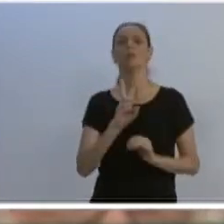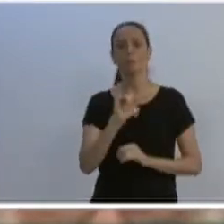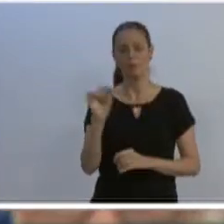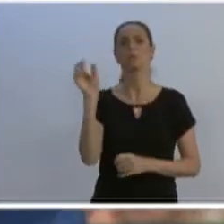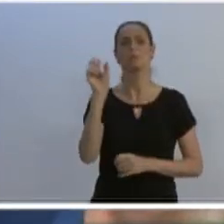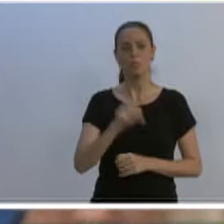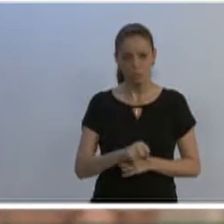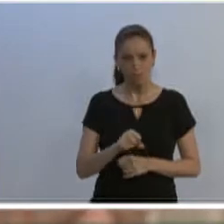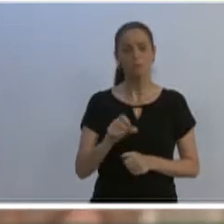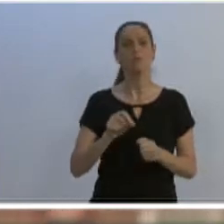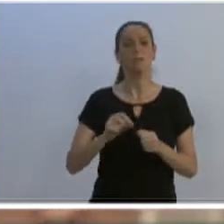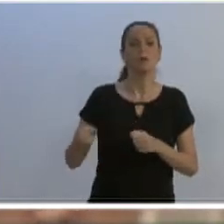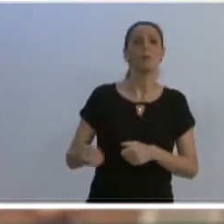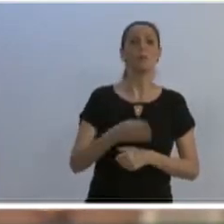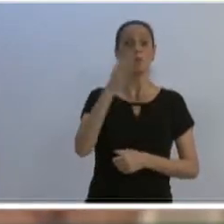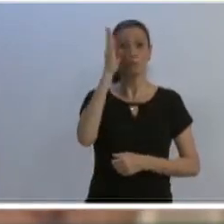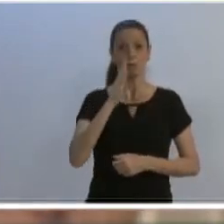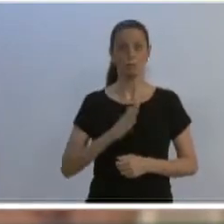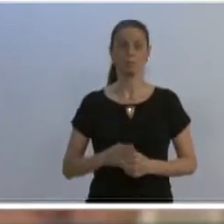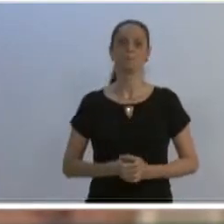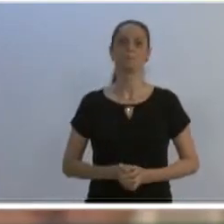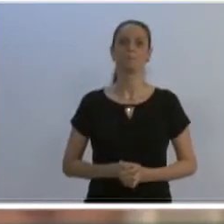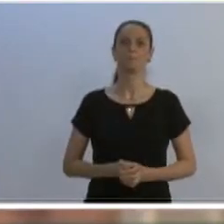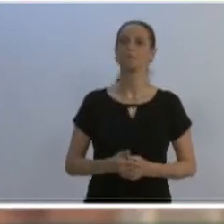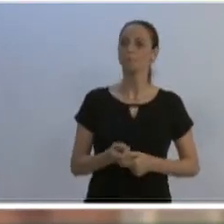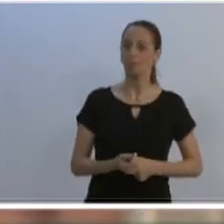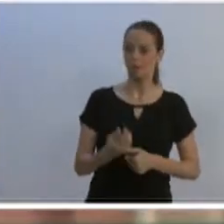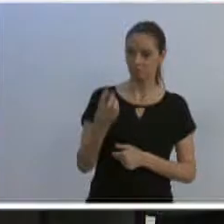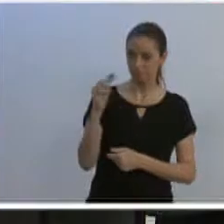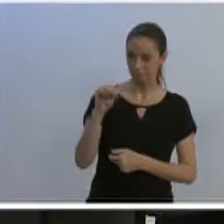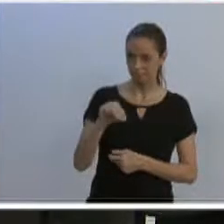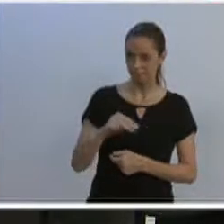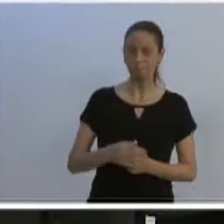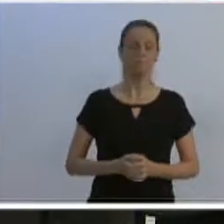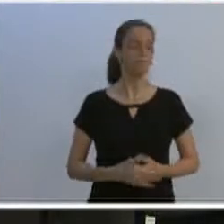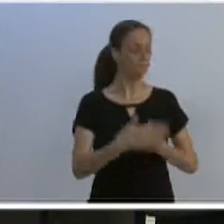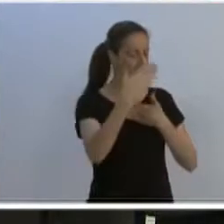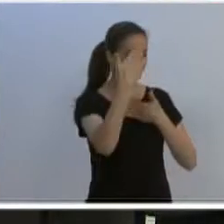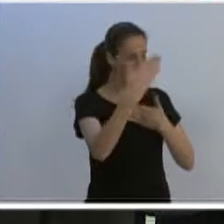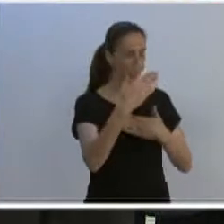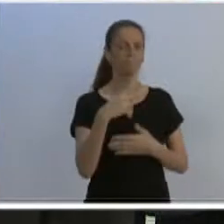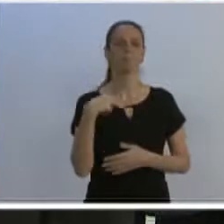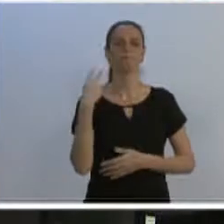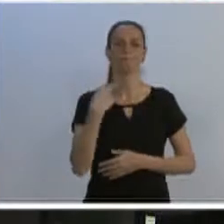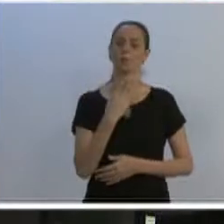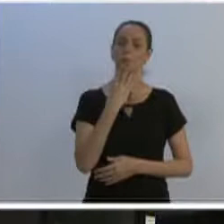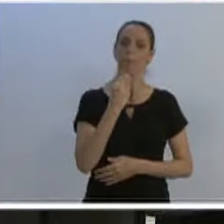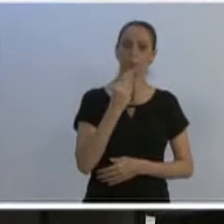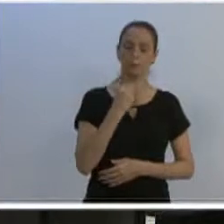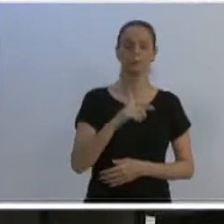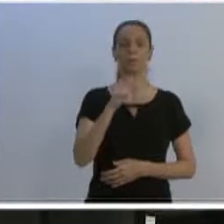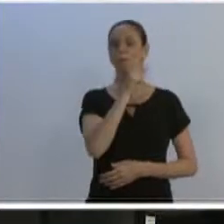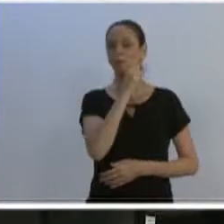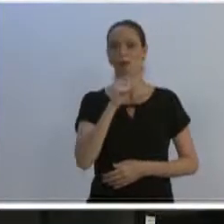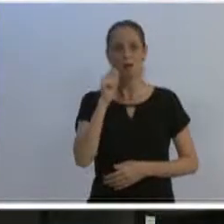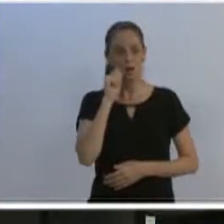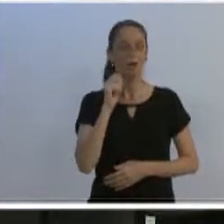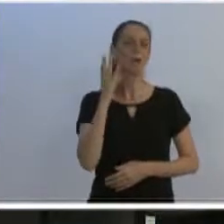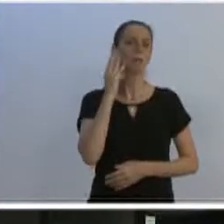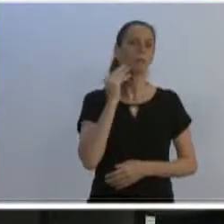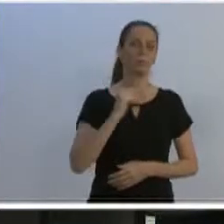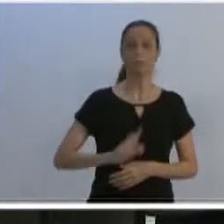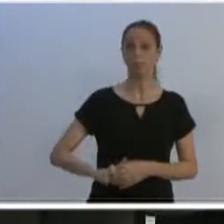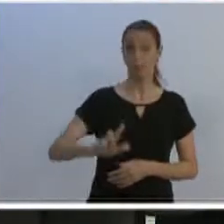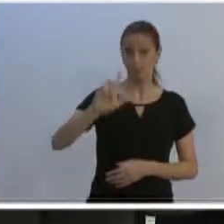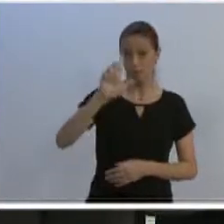sim, um novo Brasil. Vossa Excelência tem 3 minutos. Muito obrigado, vereador Bruno, também vereador Alba, vereador Gilson e vereador